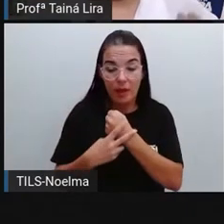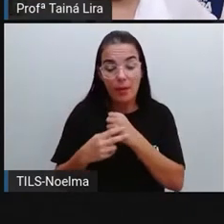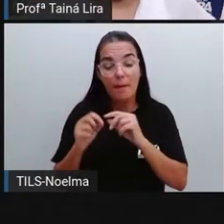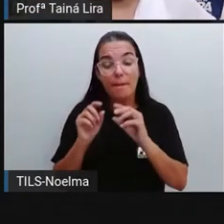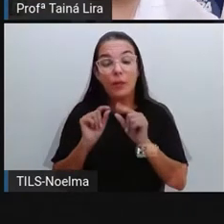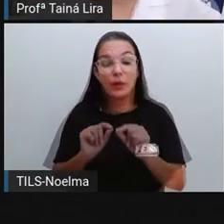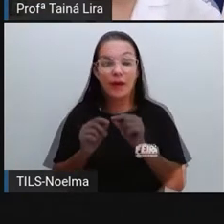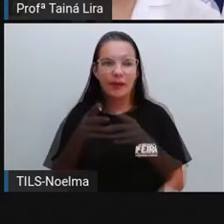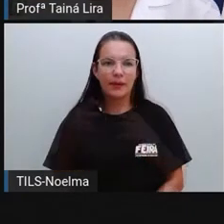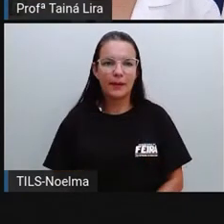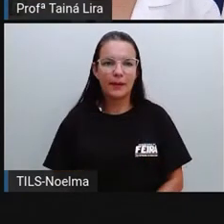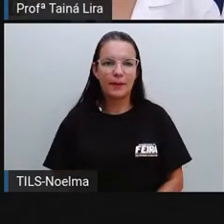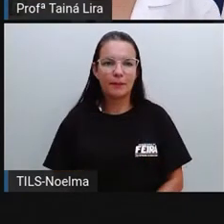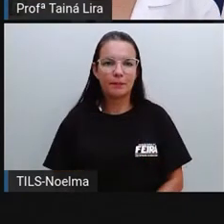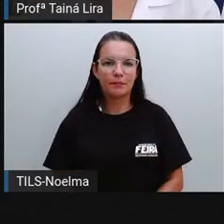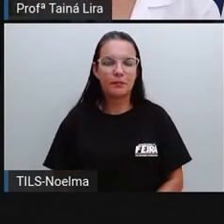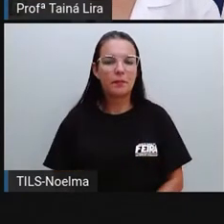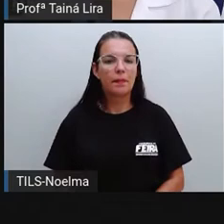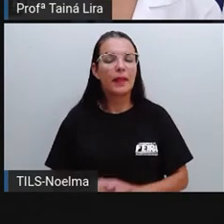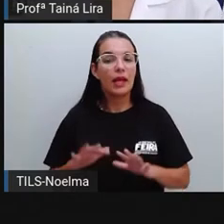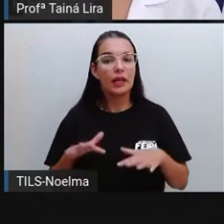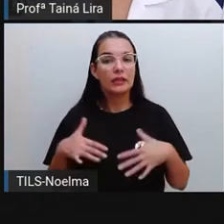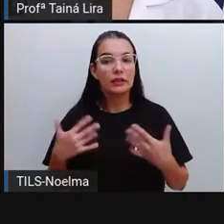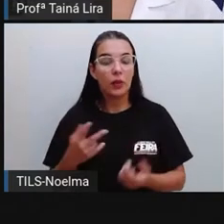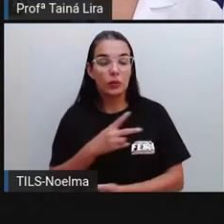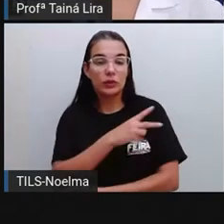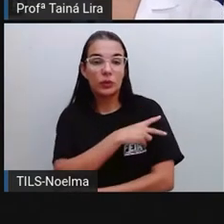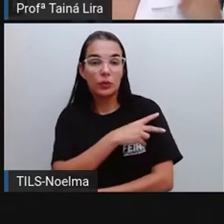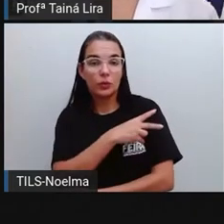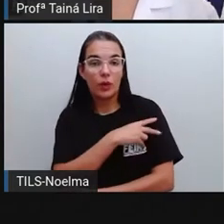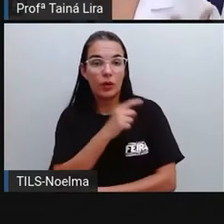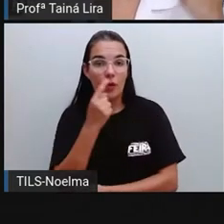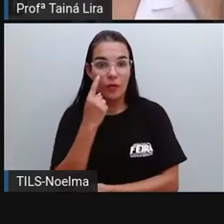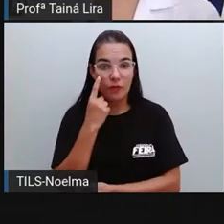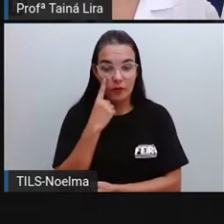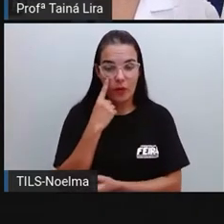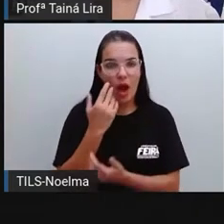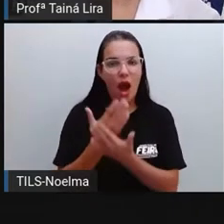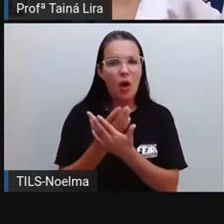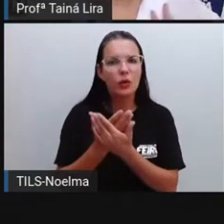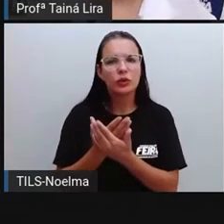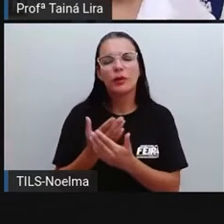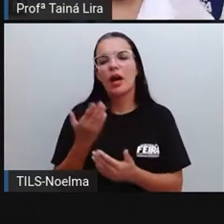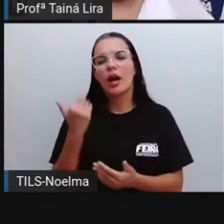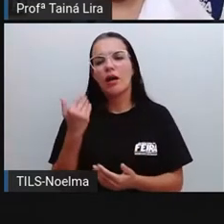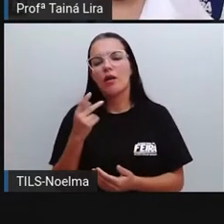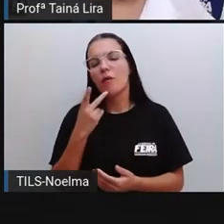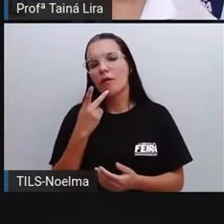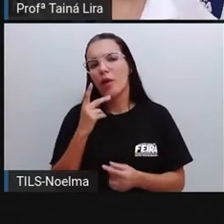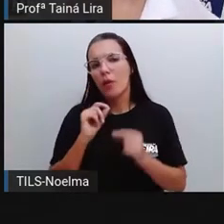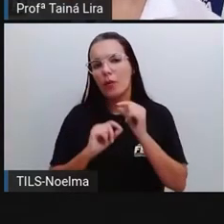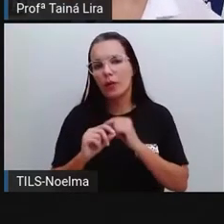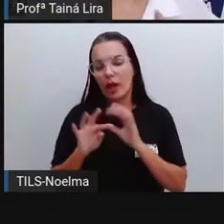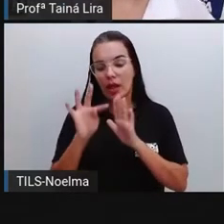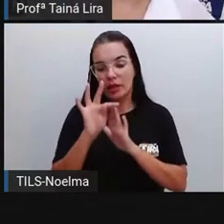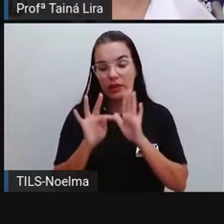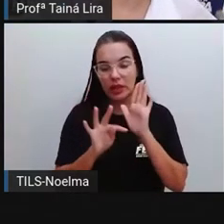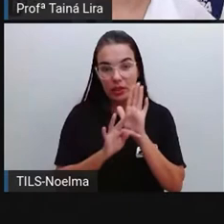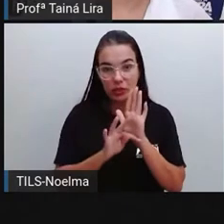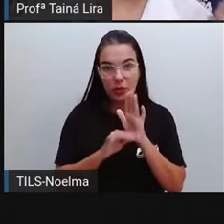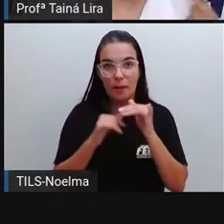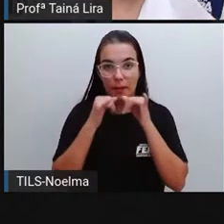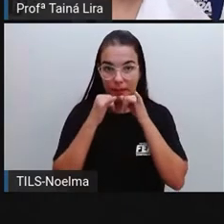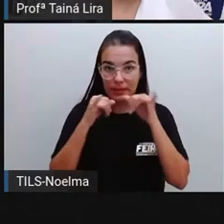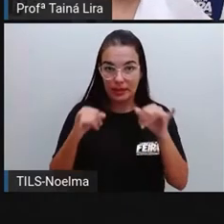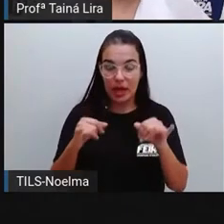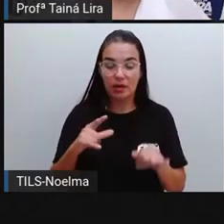pedido, tá bom? Então, segundo ano, observem, na última aula sobre textos publicitários, a Pró falou também aqui